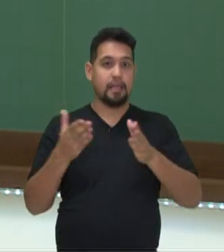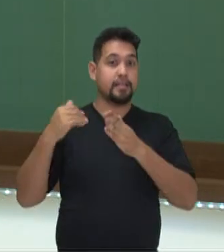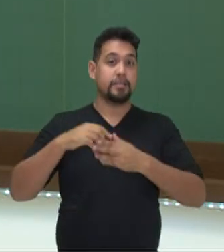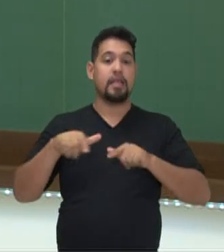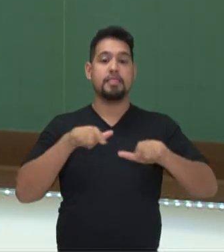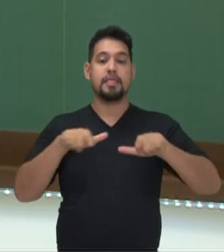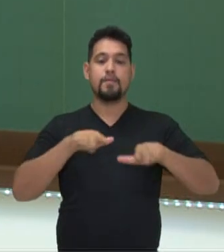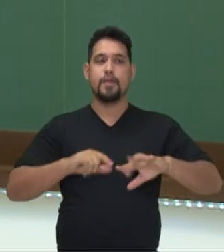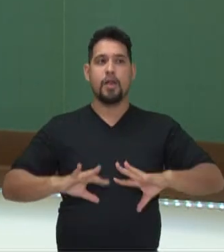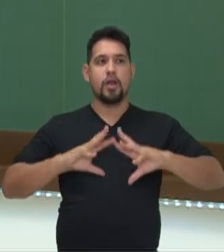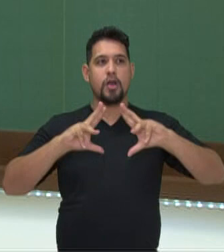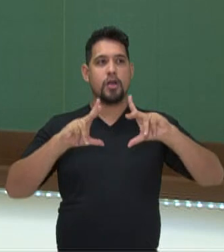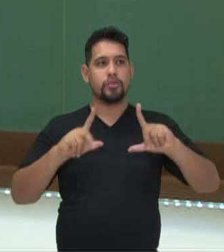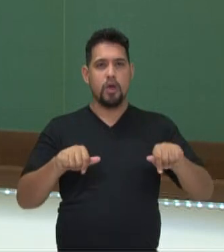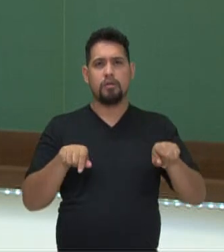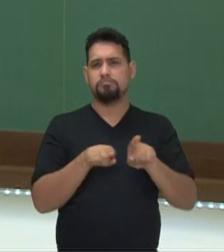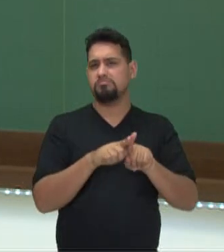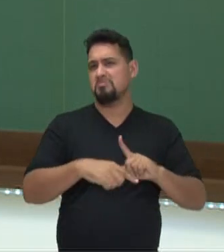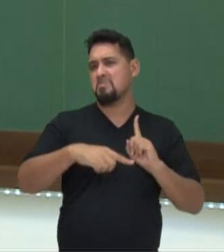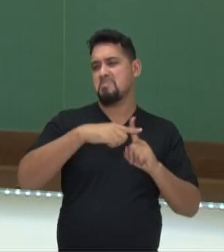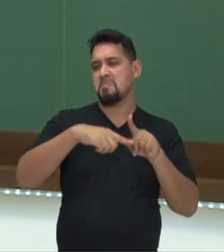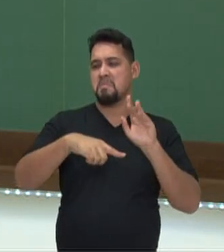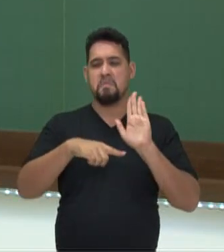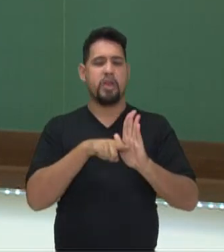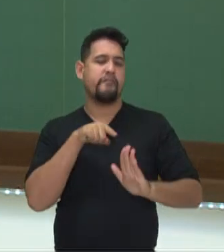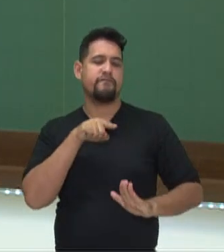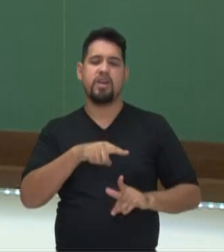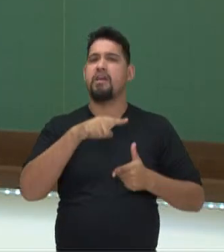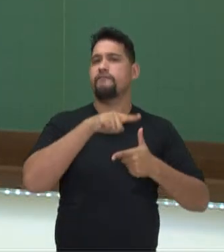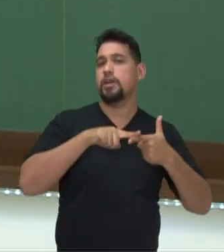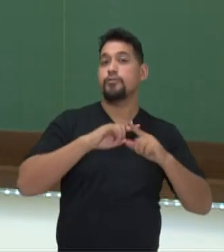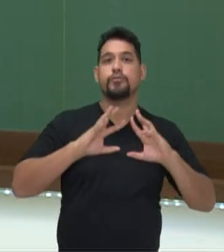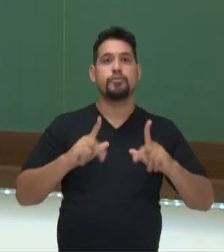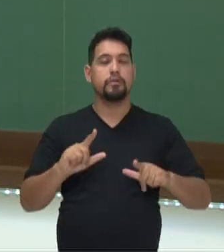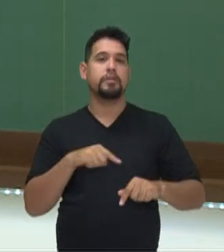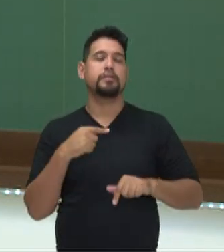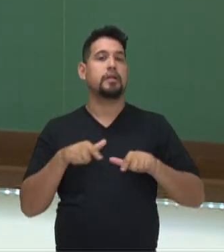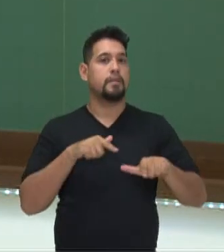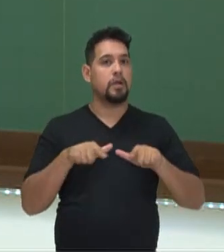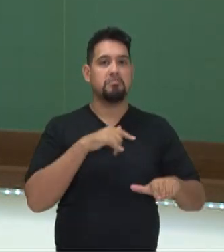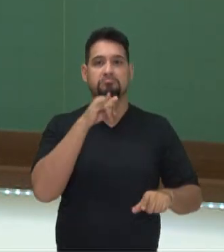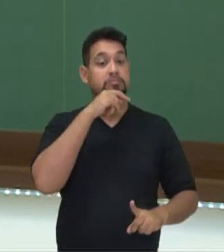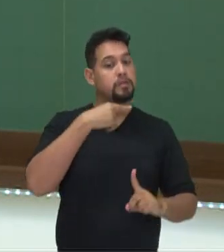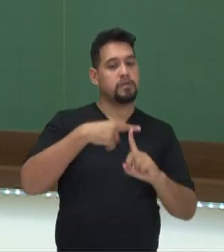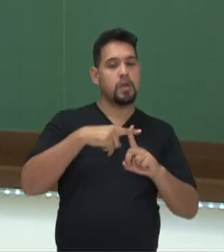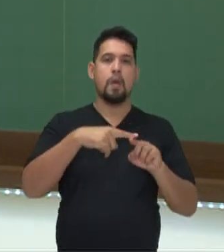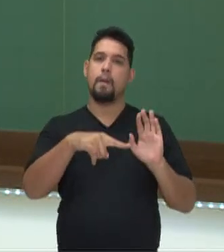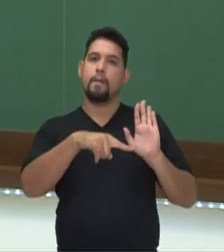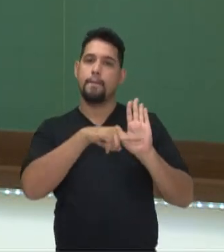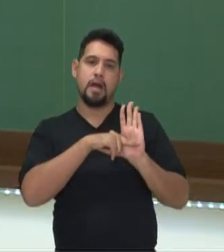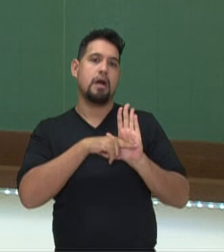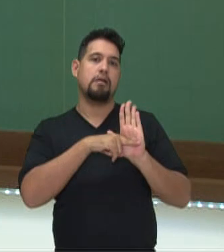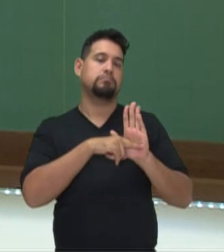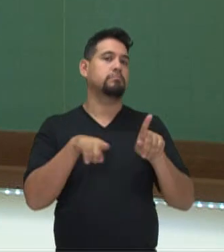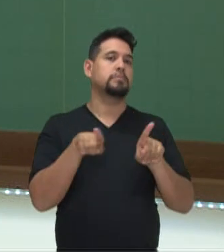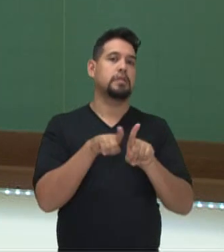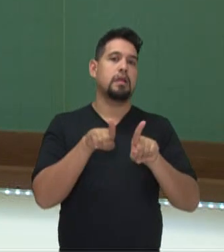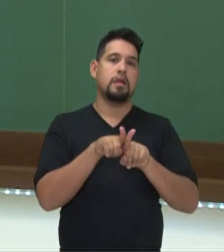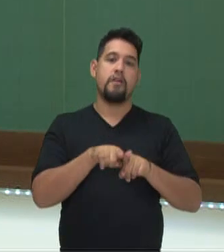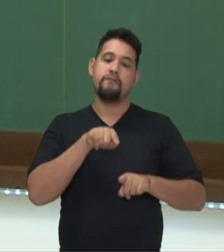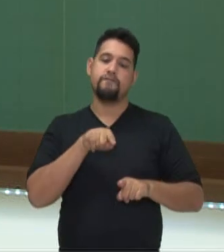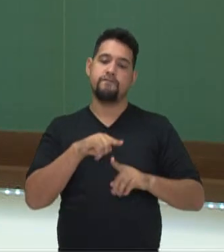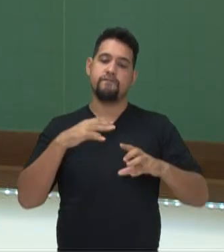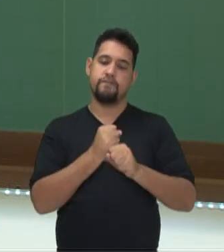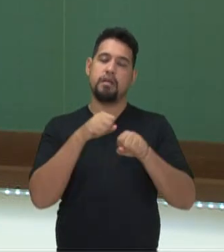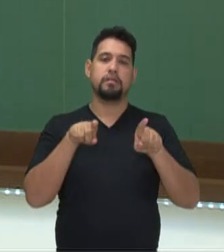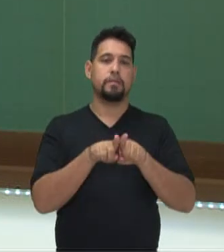as operações envolvendo os números inteiros. Nós trabalhamos com adição, subtração,